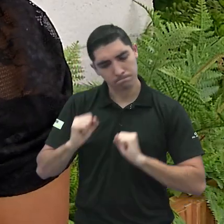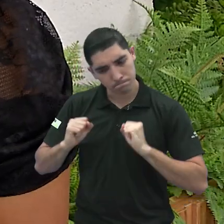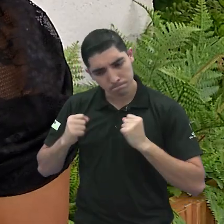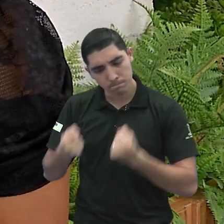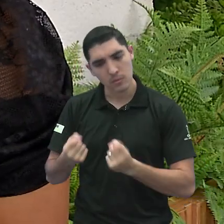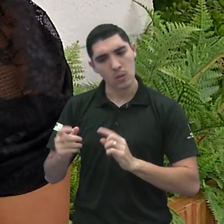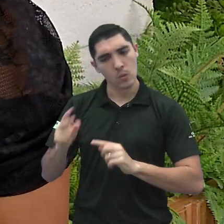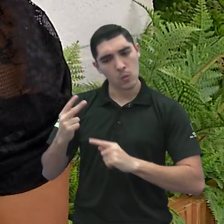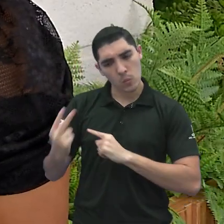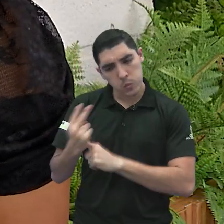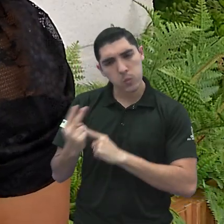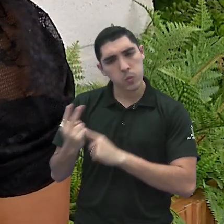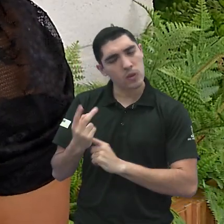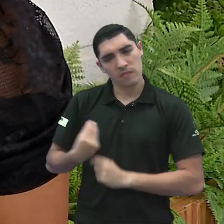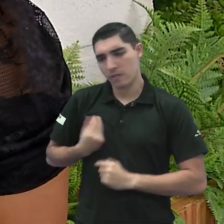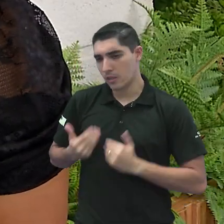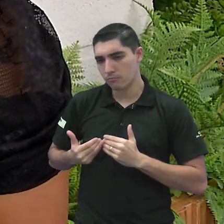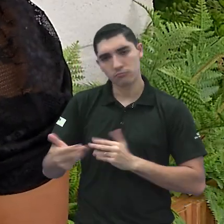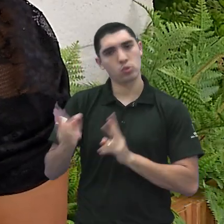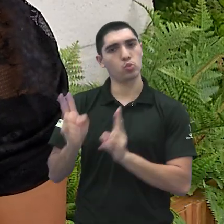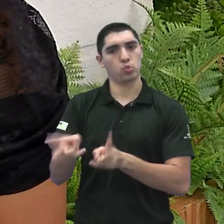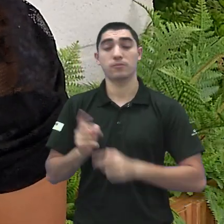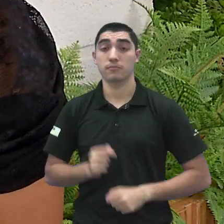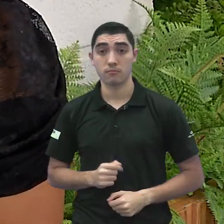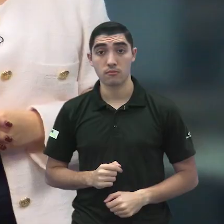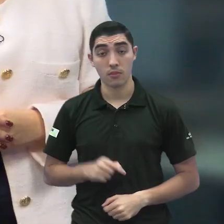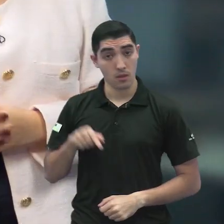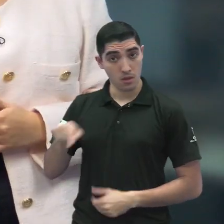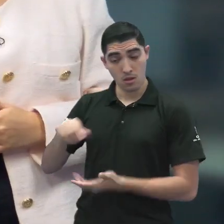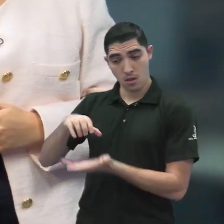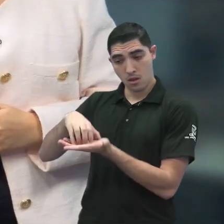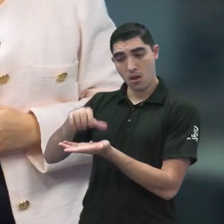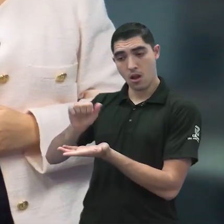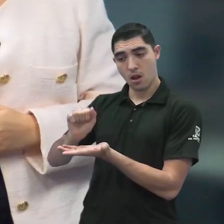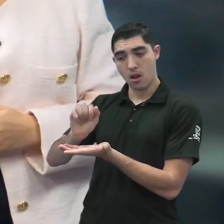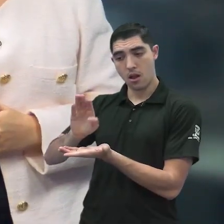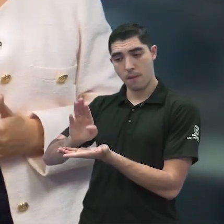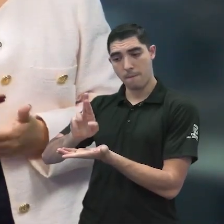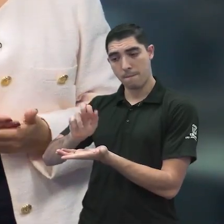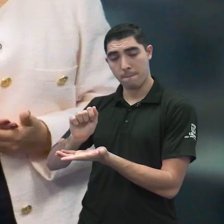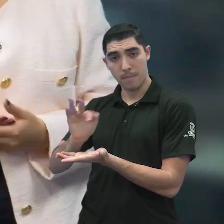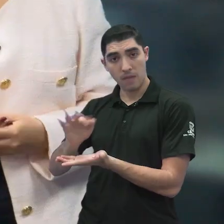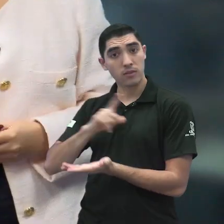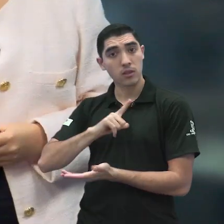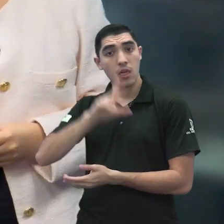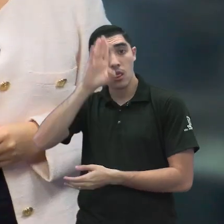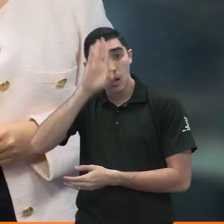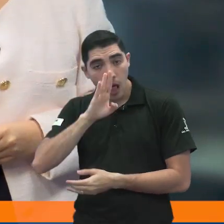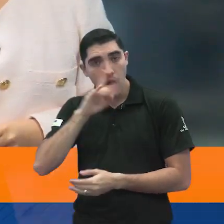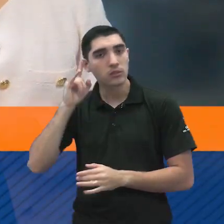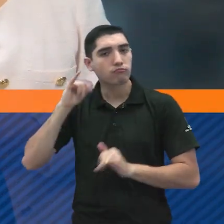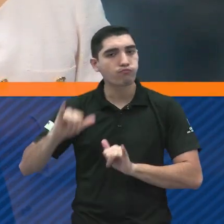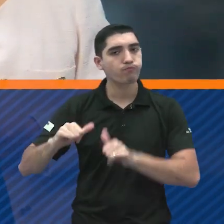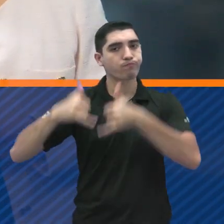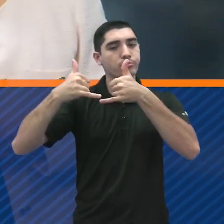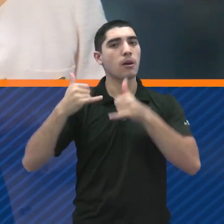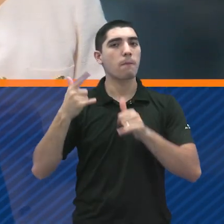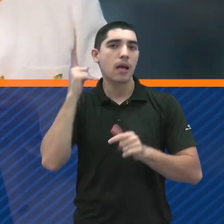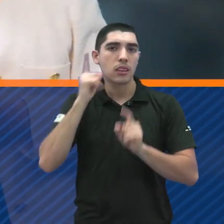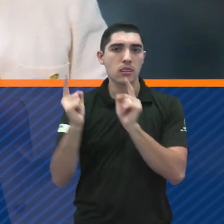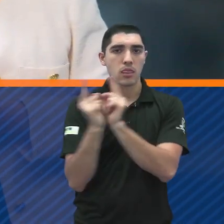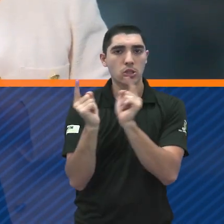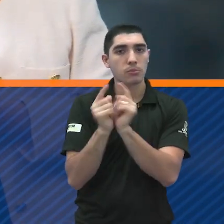adequar àquilo e cuidar, tratar e seguir em frente. A Abraf oferece um canal gratuito para tirar dúvidas